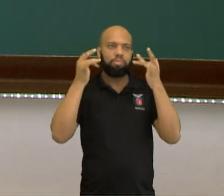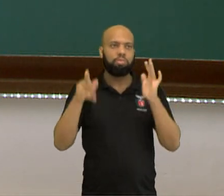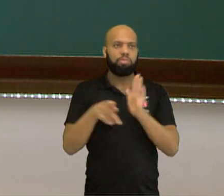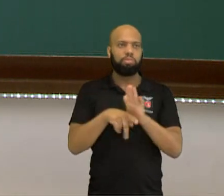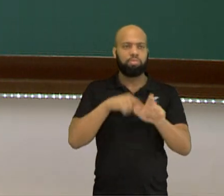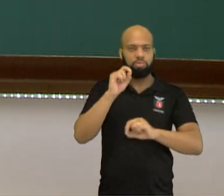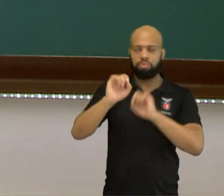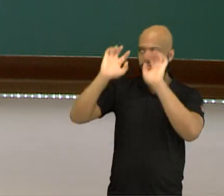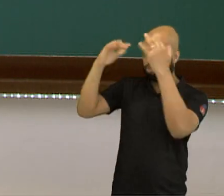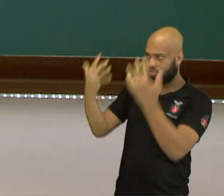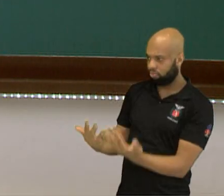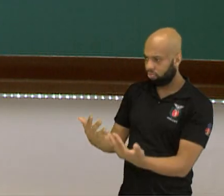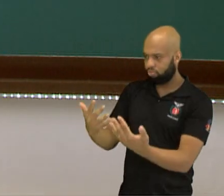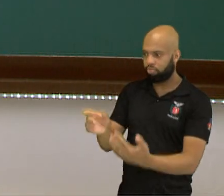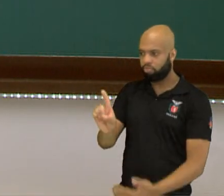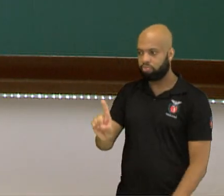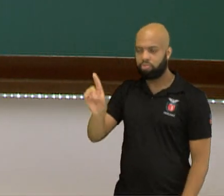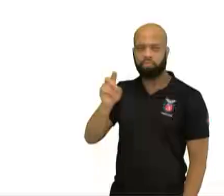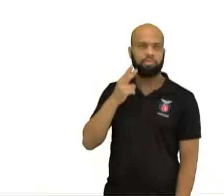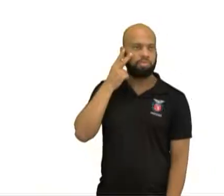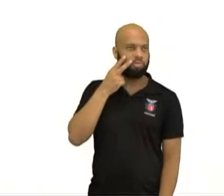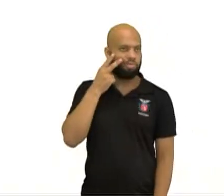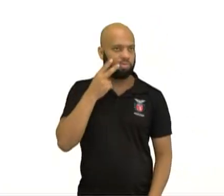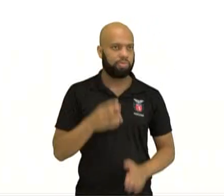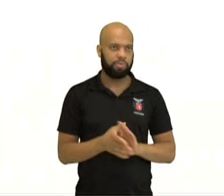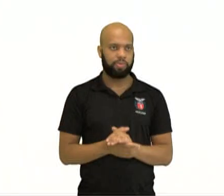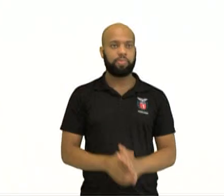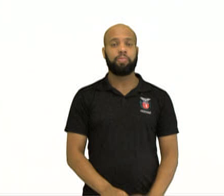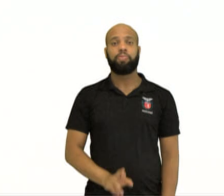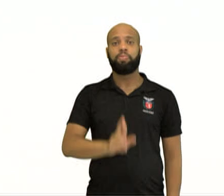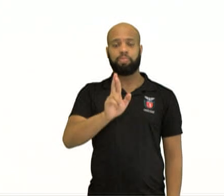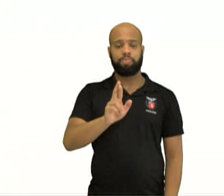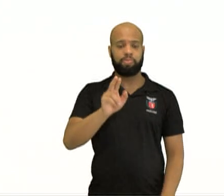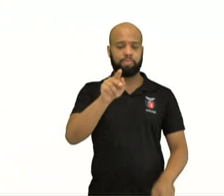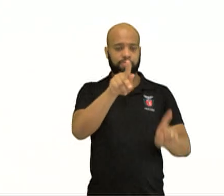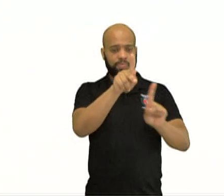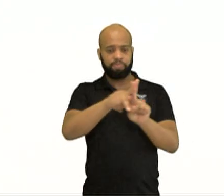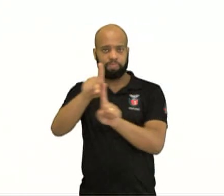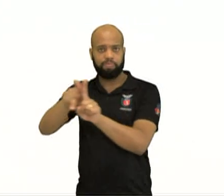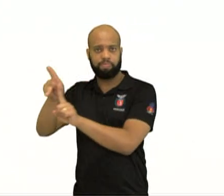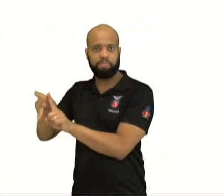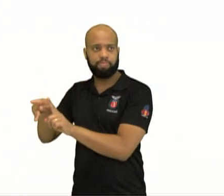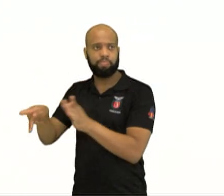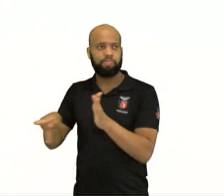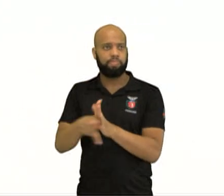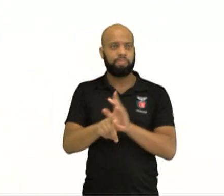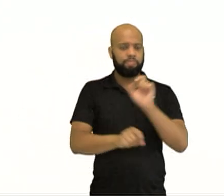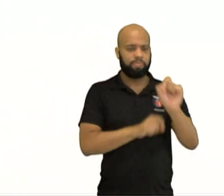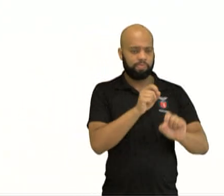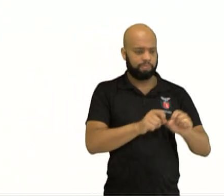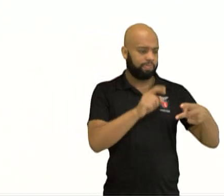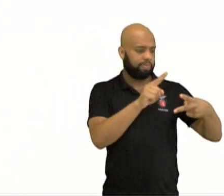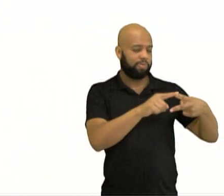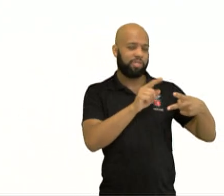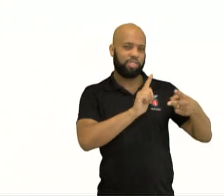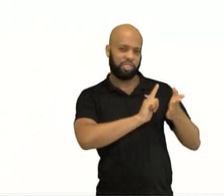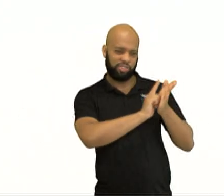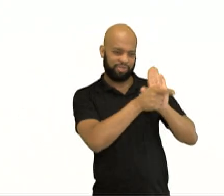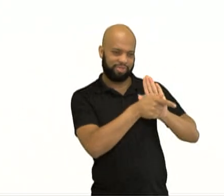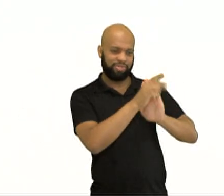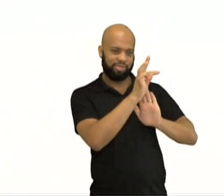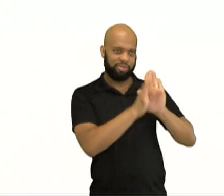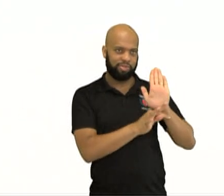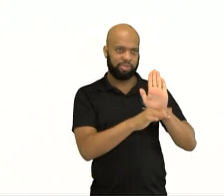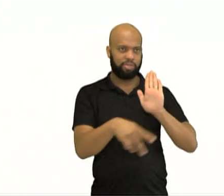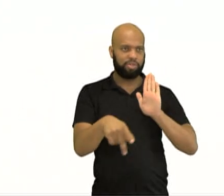Dionísio. Representa as bacantes, personagens da tragédia de Eurípides. Então, daqui a